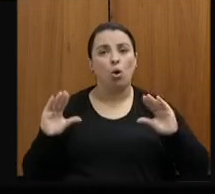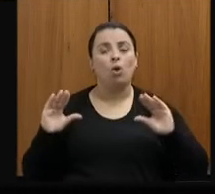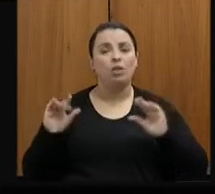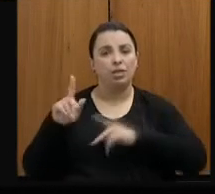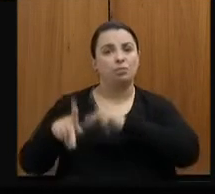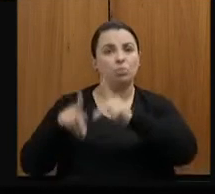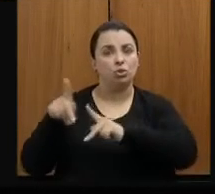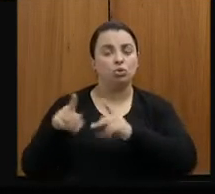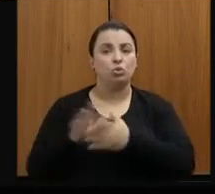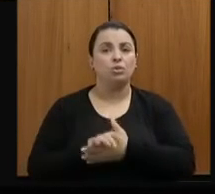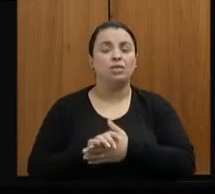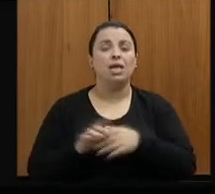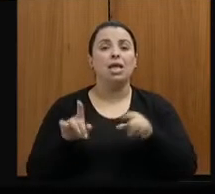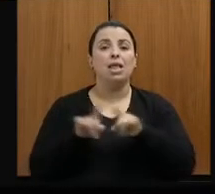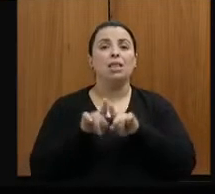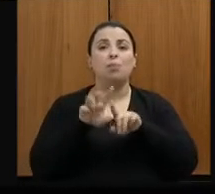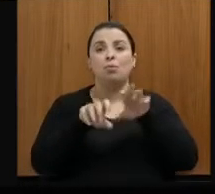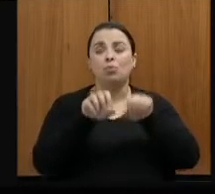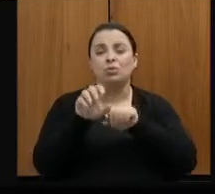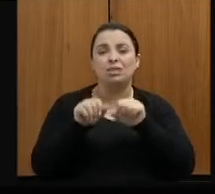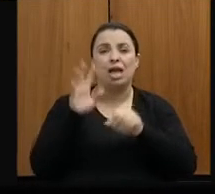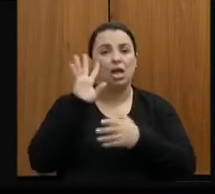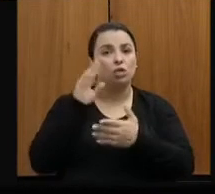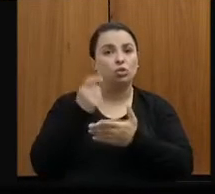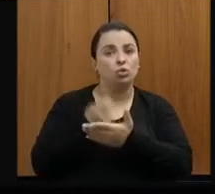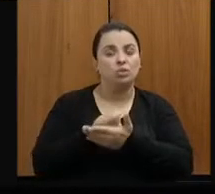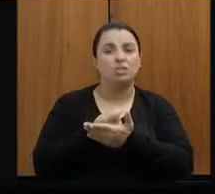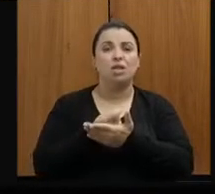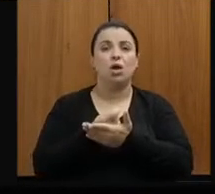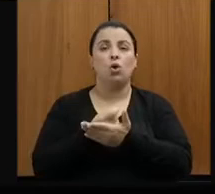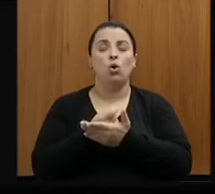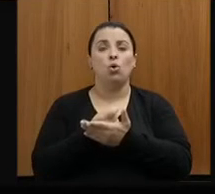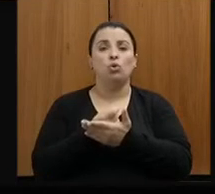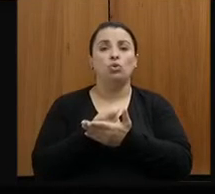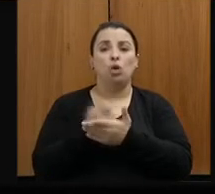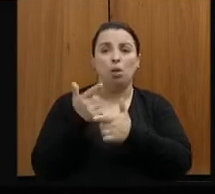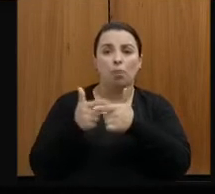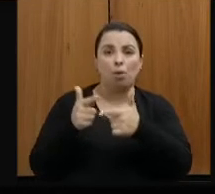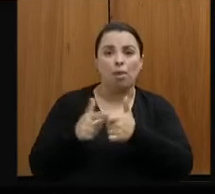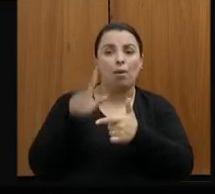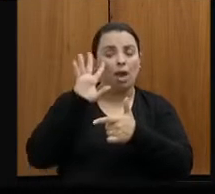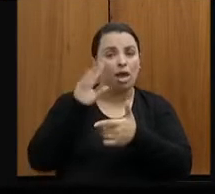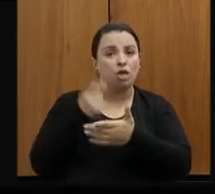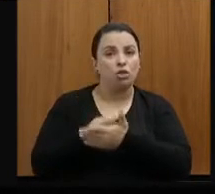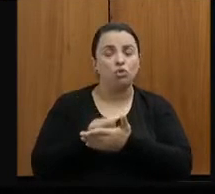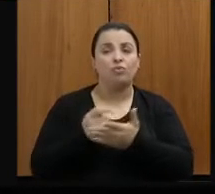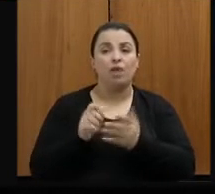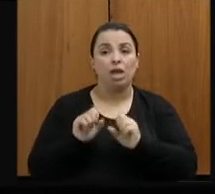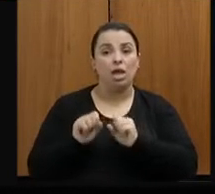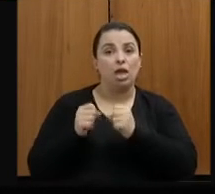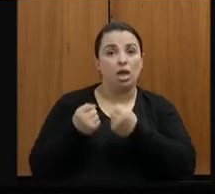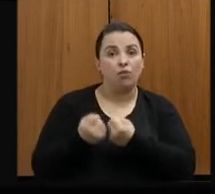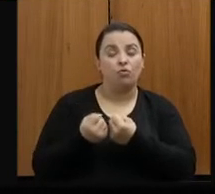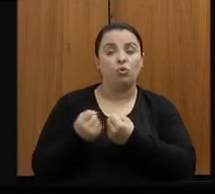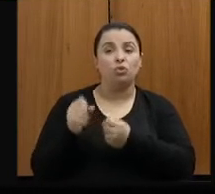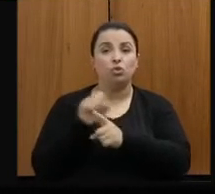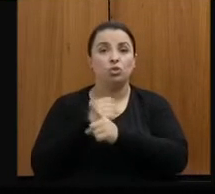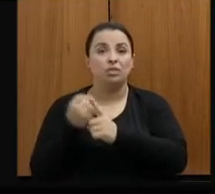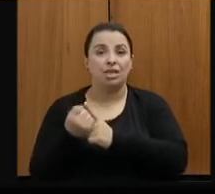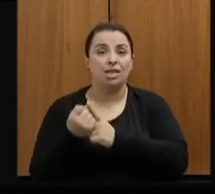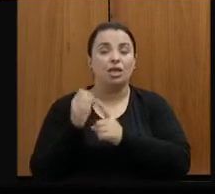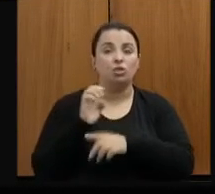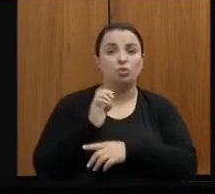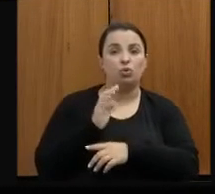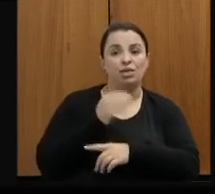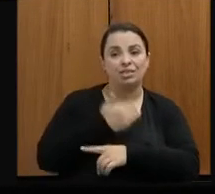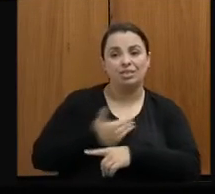resoluções extrajudiciais de conflito, em reforço à consensualidade e cooperação entre Estado e a sociedade, inclusive aqui